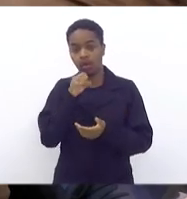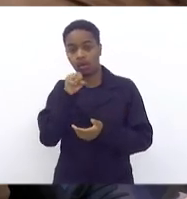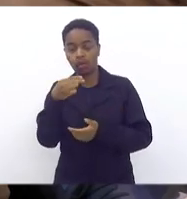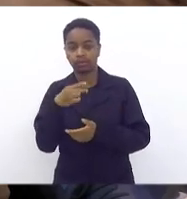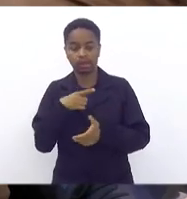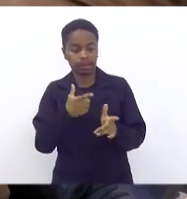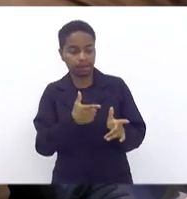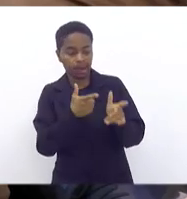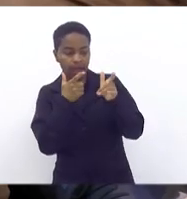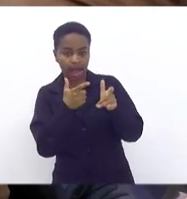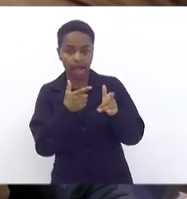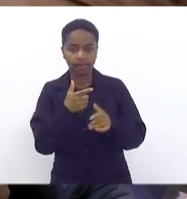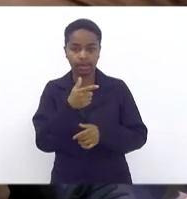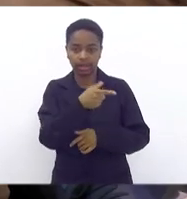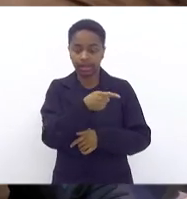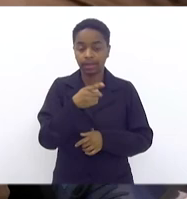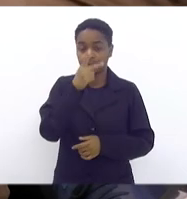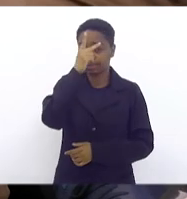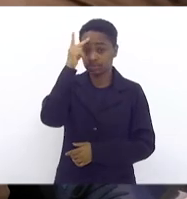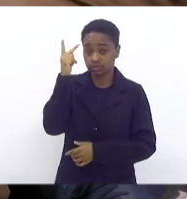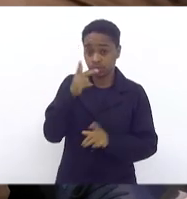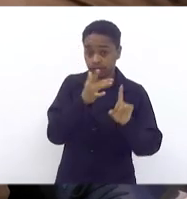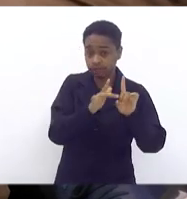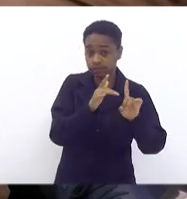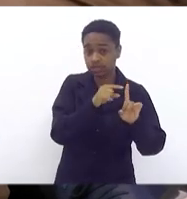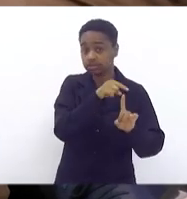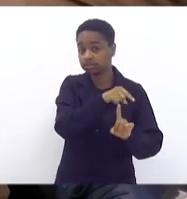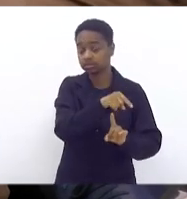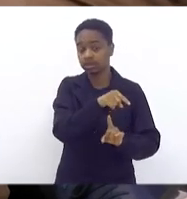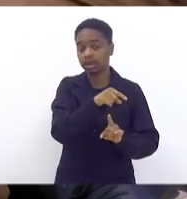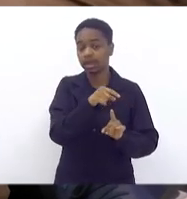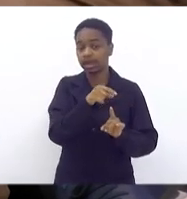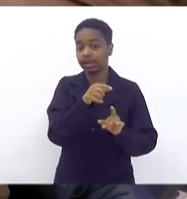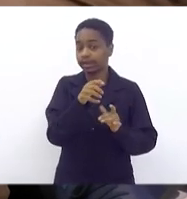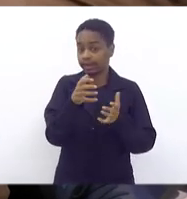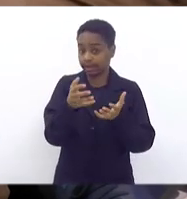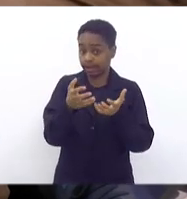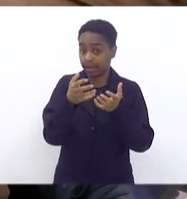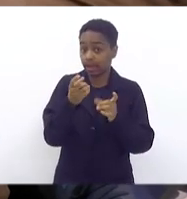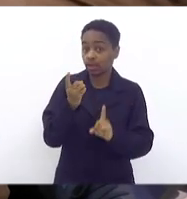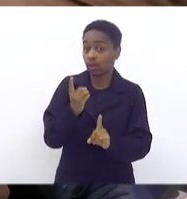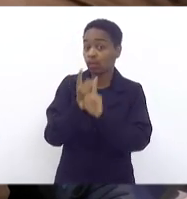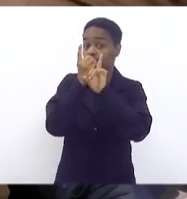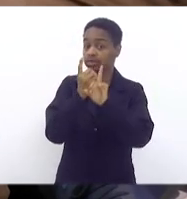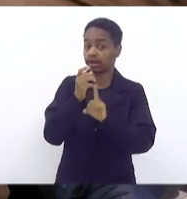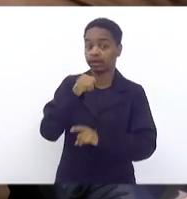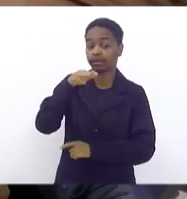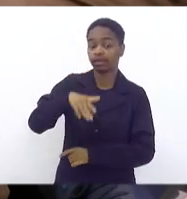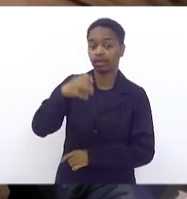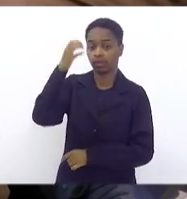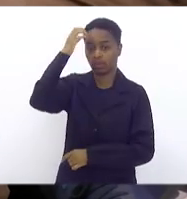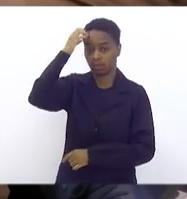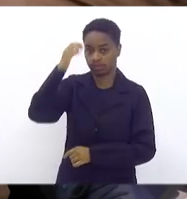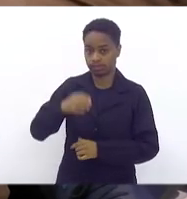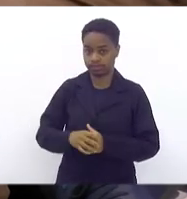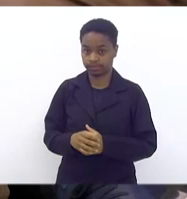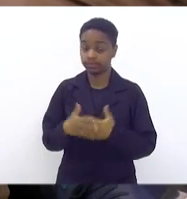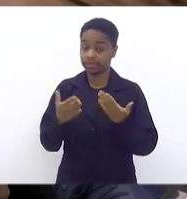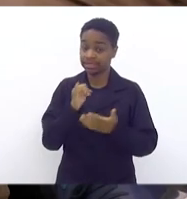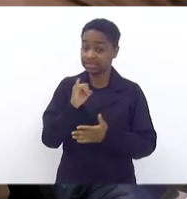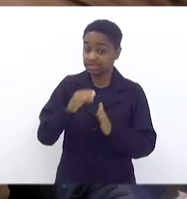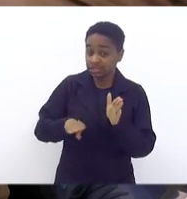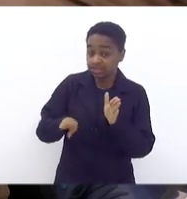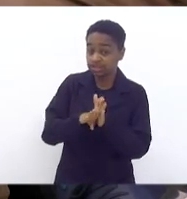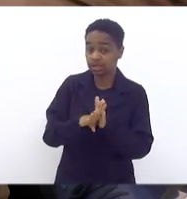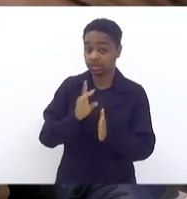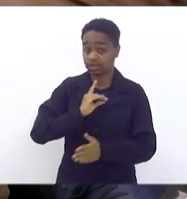ah essa V ela tem a tendência a querer achar um culpado então quando ela chega numa delegacia de polícia e